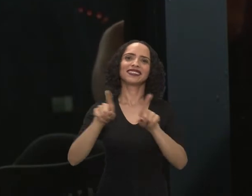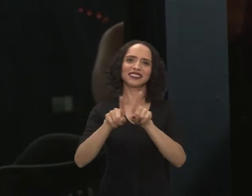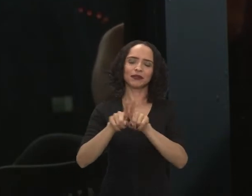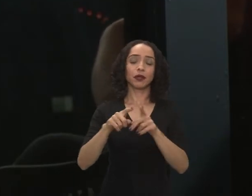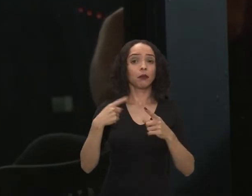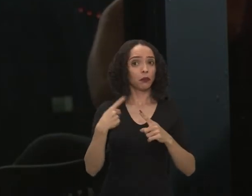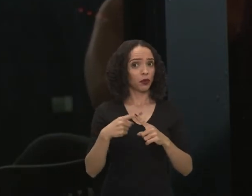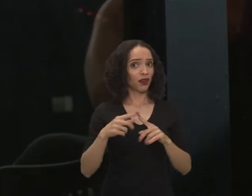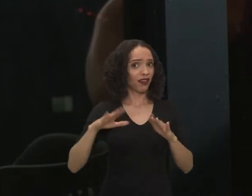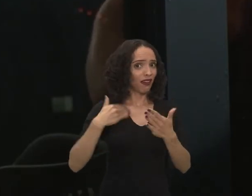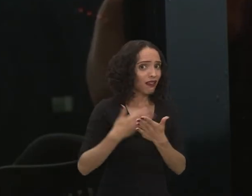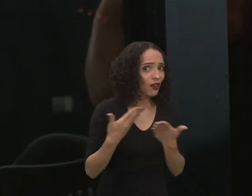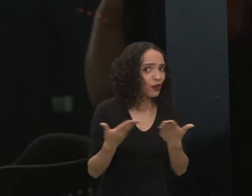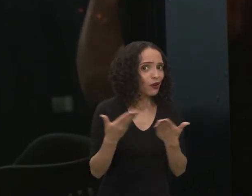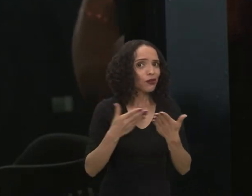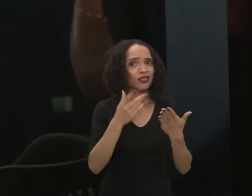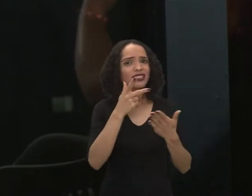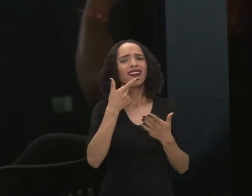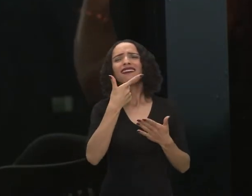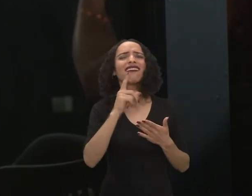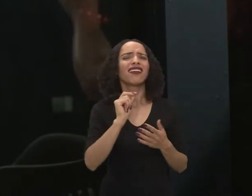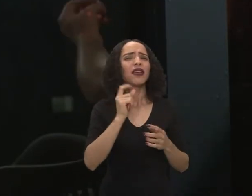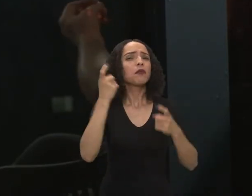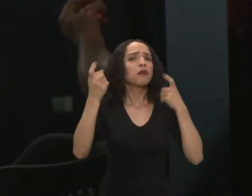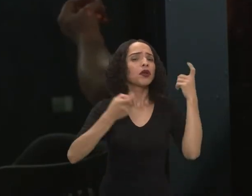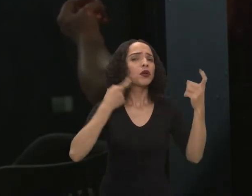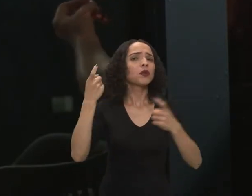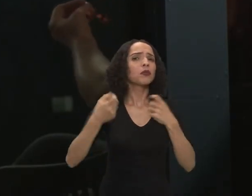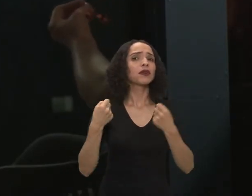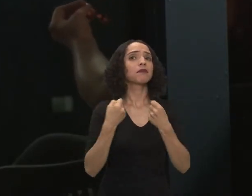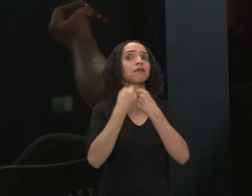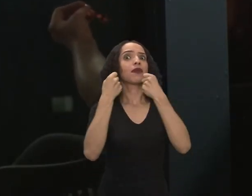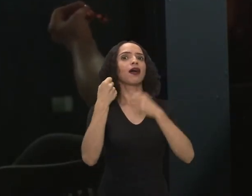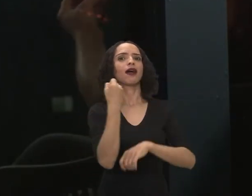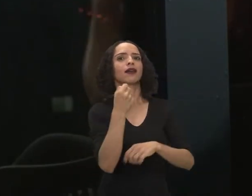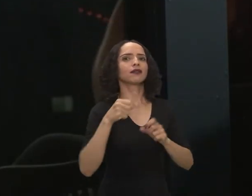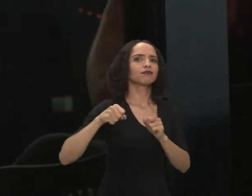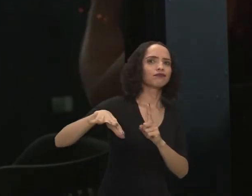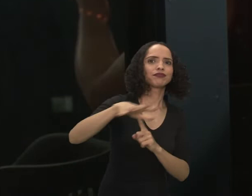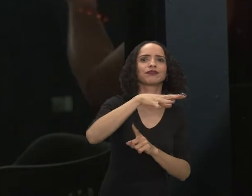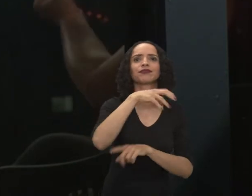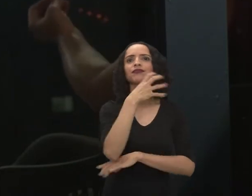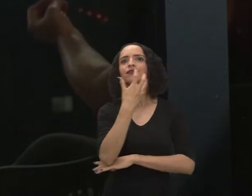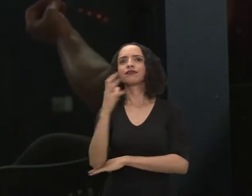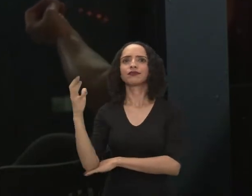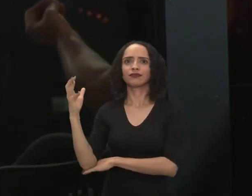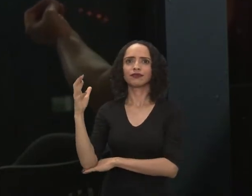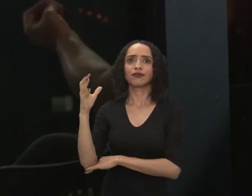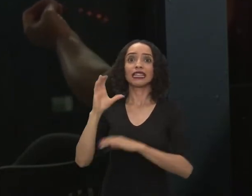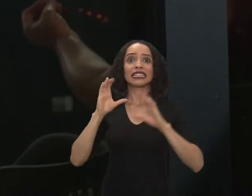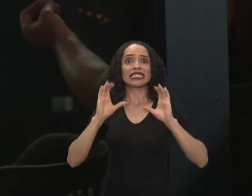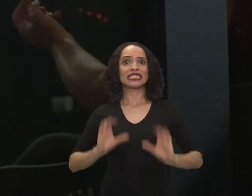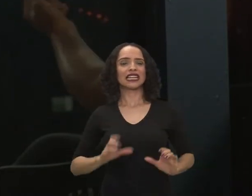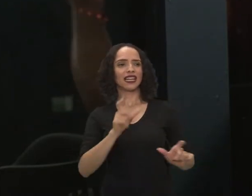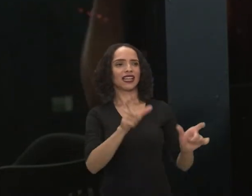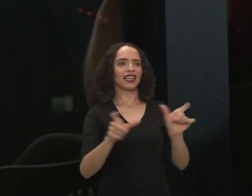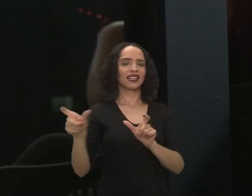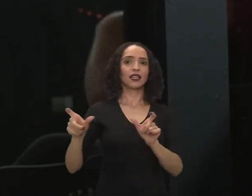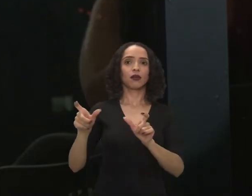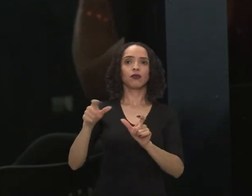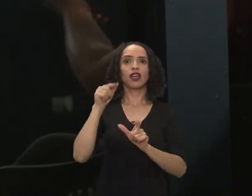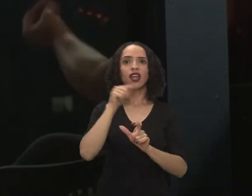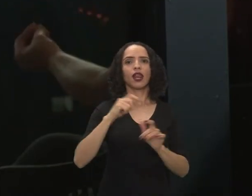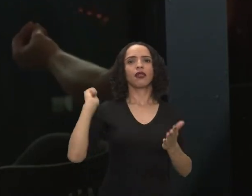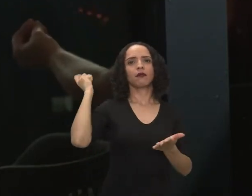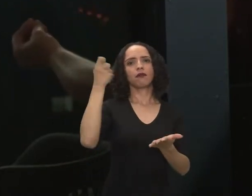até agora o que a gente vê é o seguinte: quem tem essa preocupação ambiental, o cidadão que tem essa preocupação ambiental, ele tem que